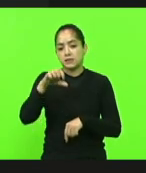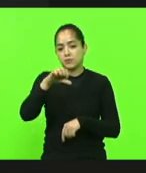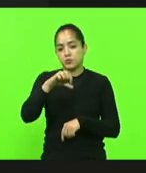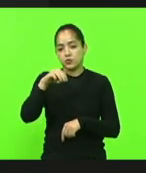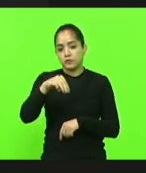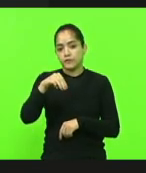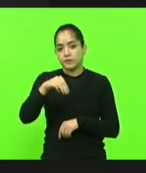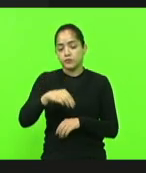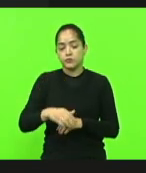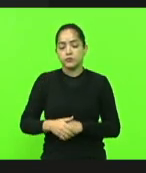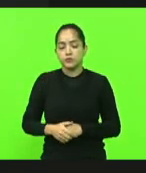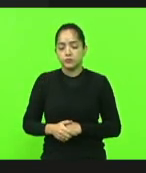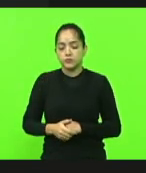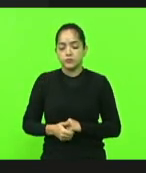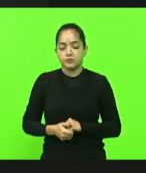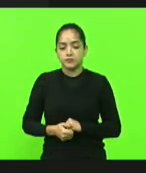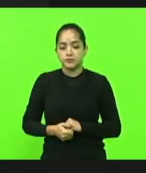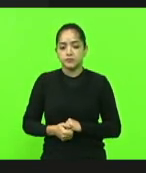deputado.